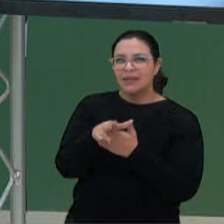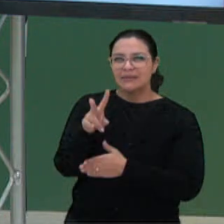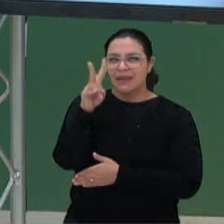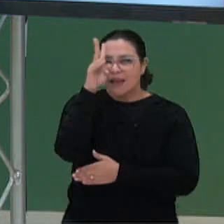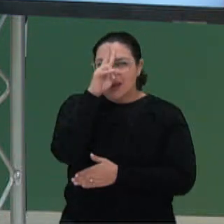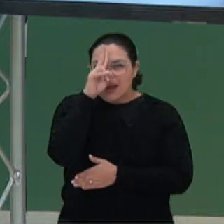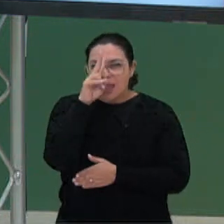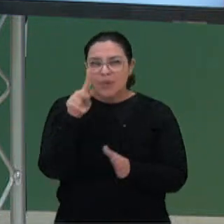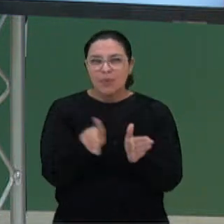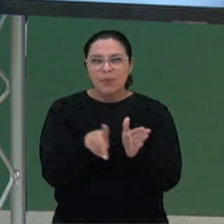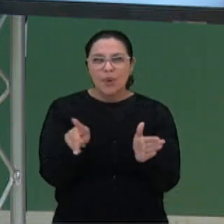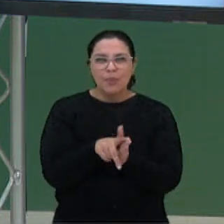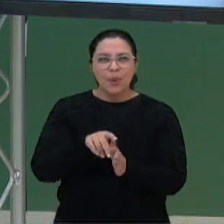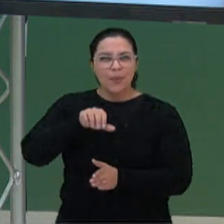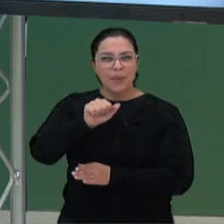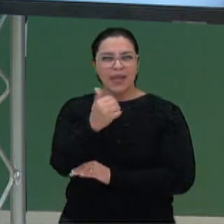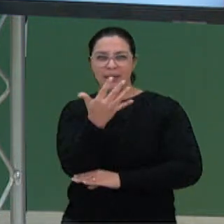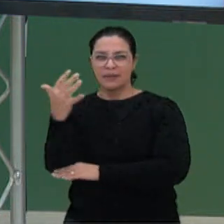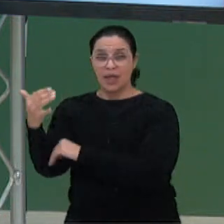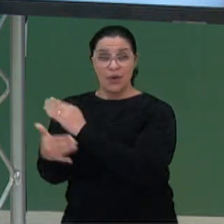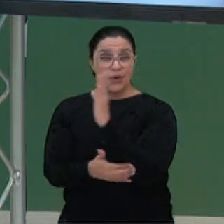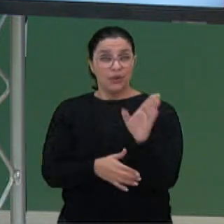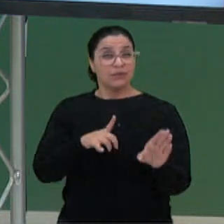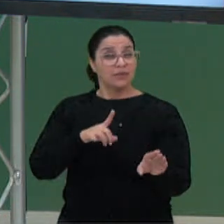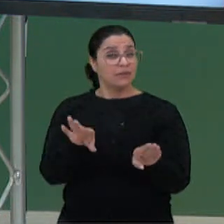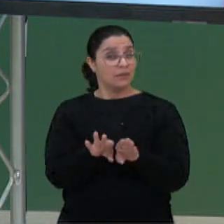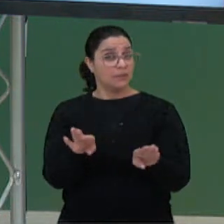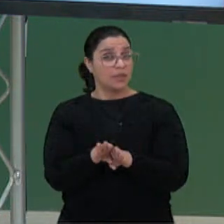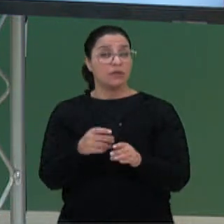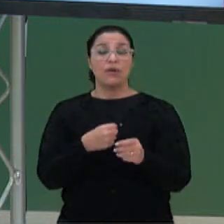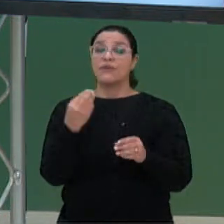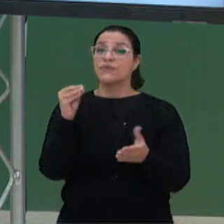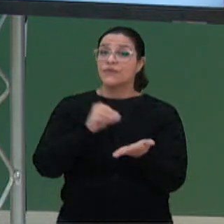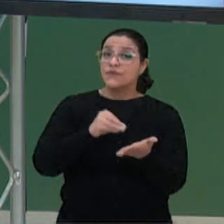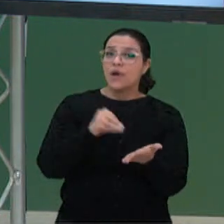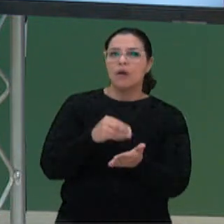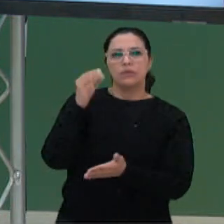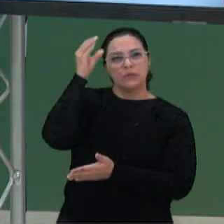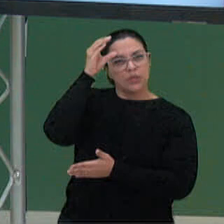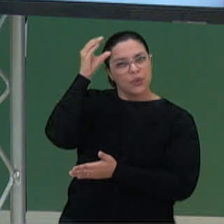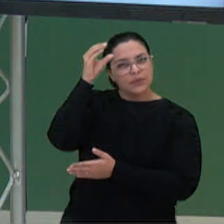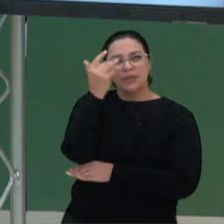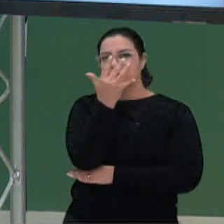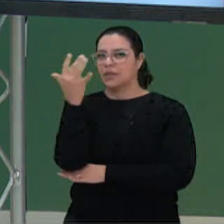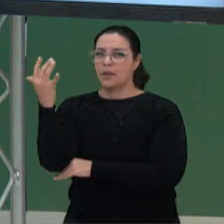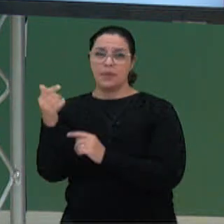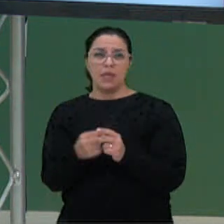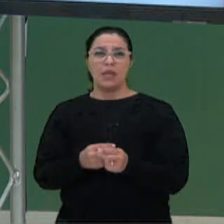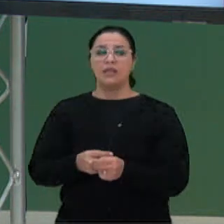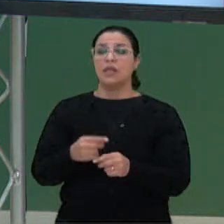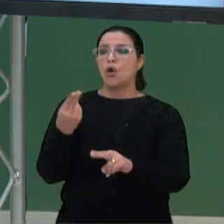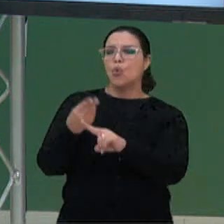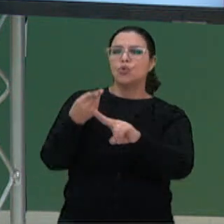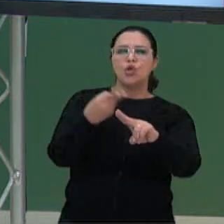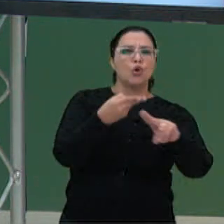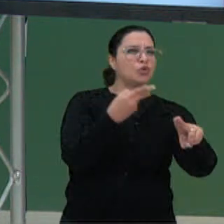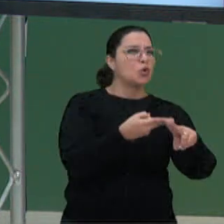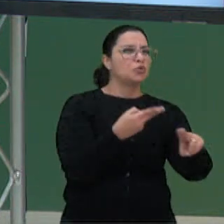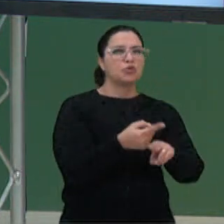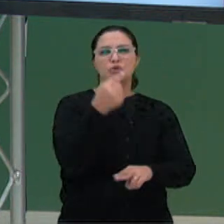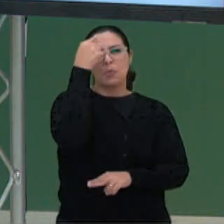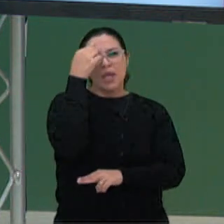pegada ecológica? Então, é dentro dessa ideia aqui. Falta de consciência ambiental, ou seja, explora-se os recursos sem